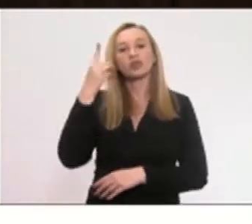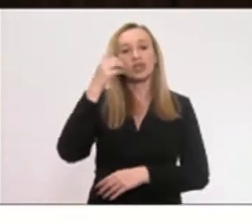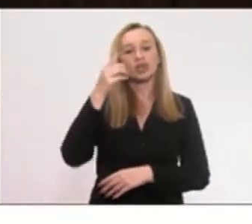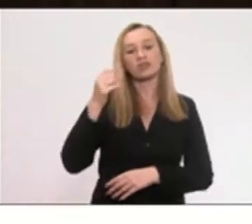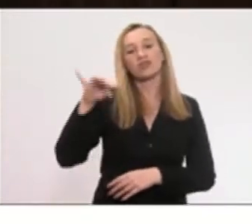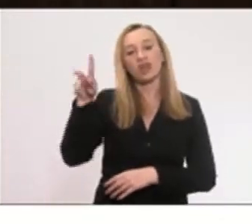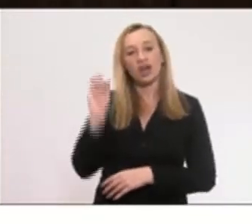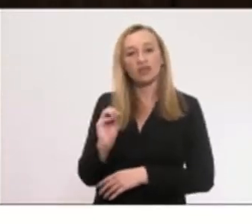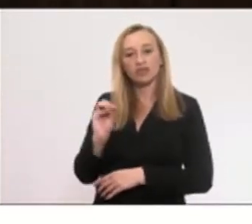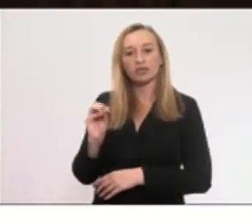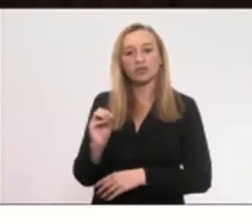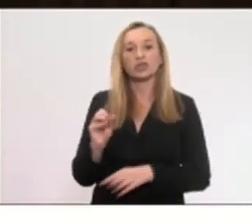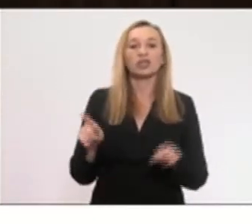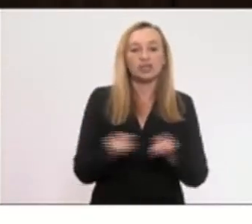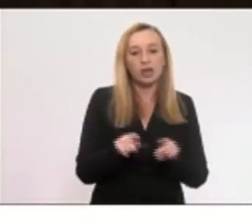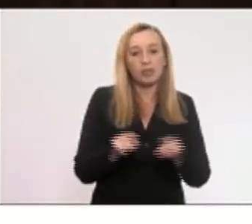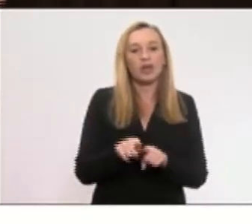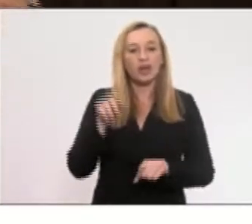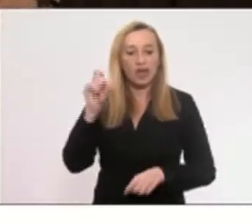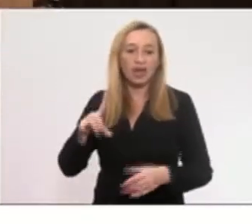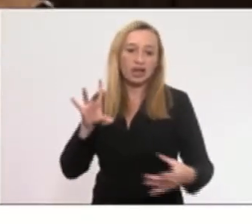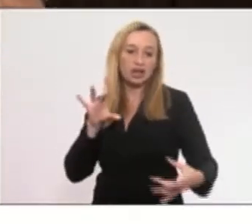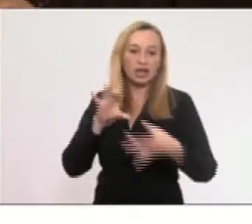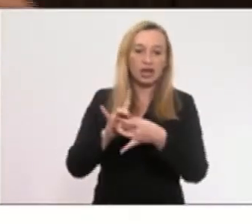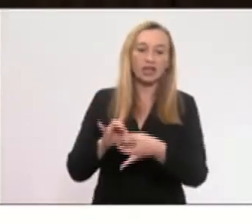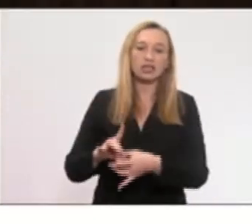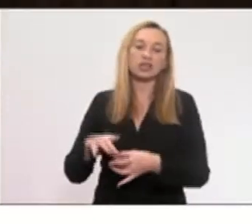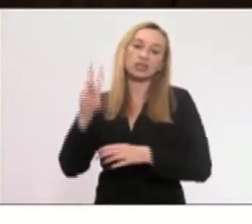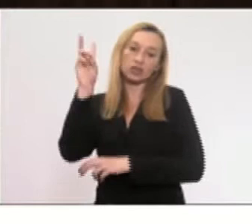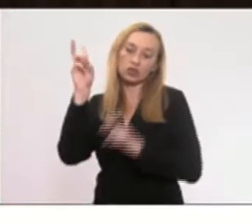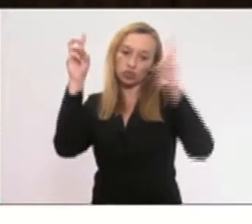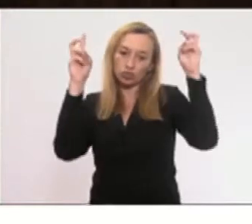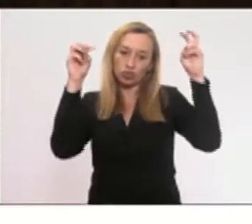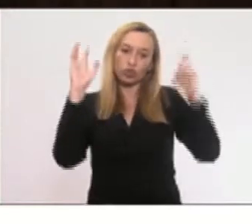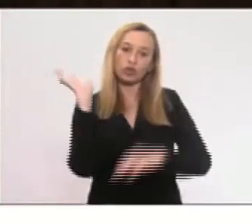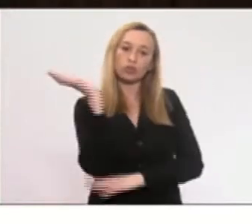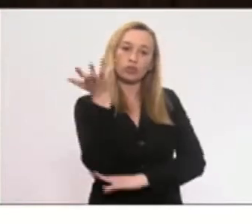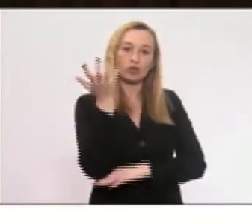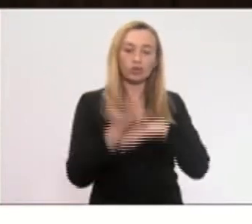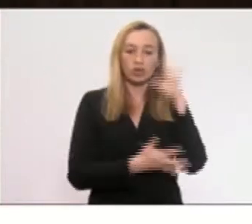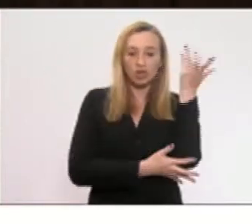deputado Flávio Serafini, que também é alguém ligado a essa questão do meio ambiente,